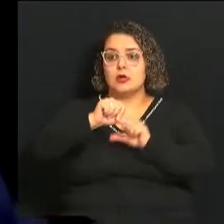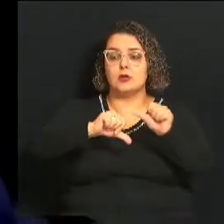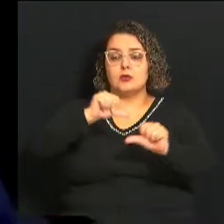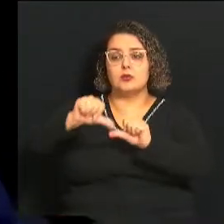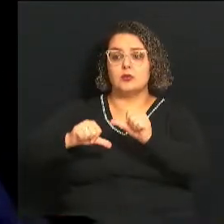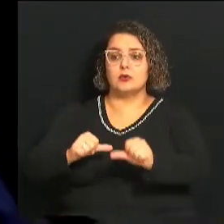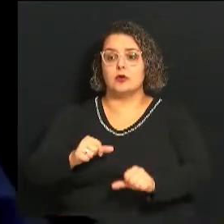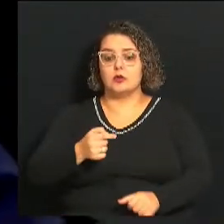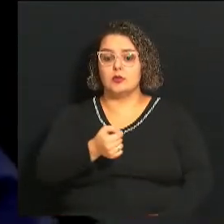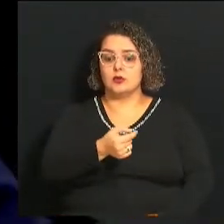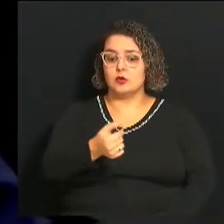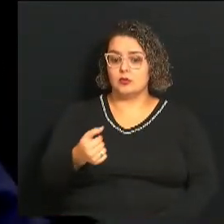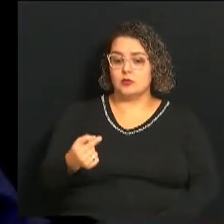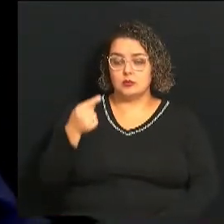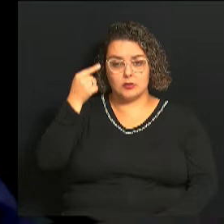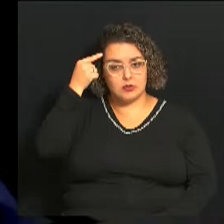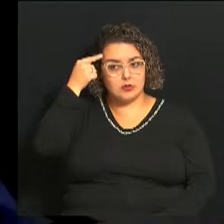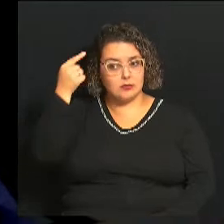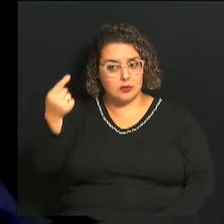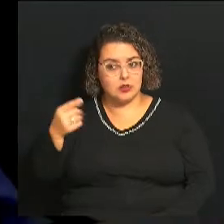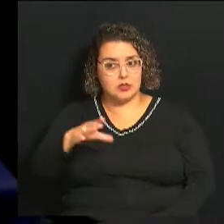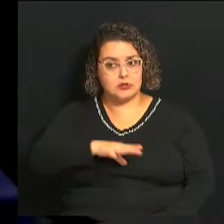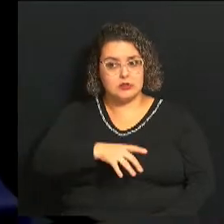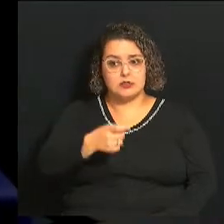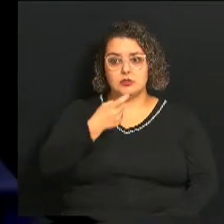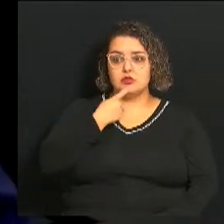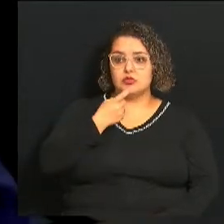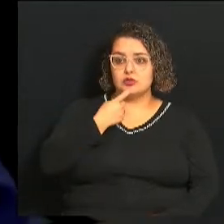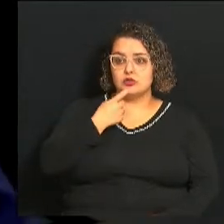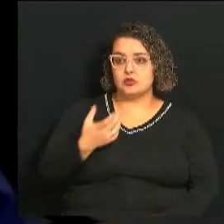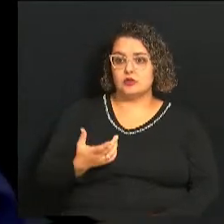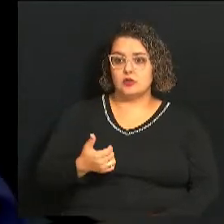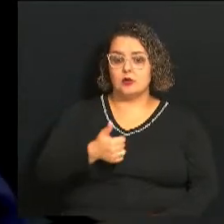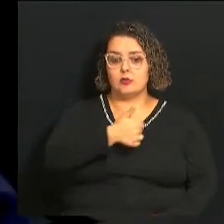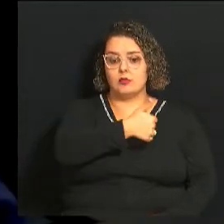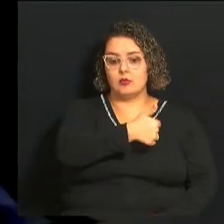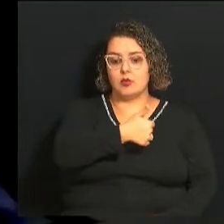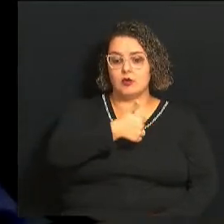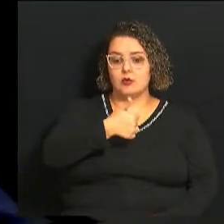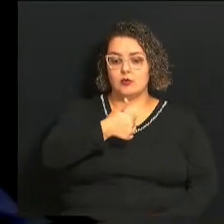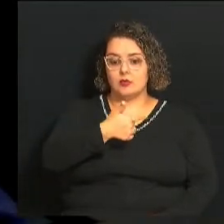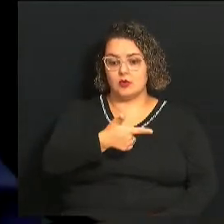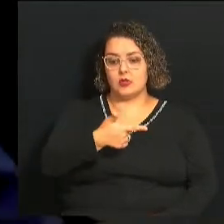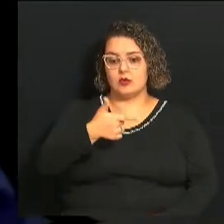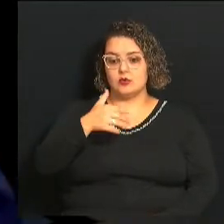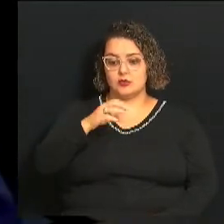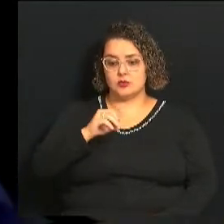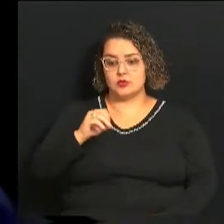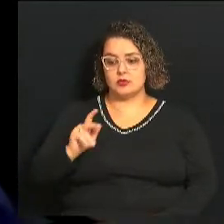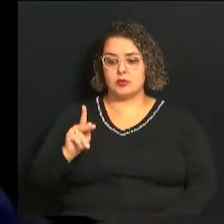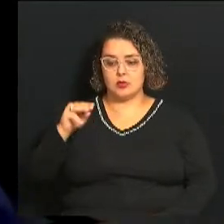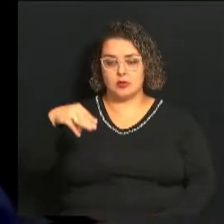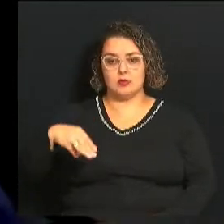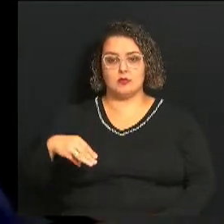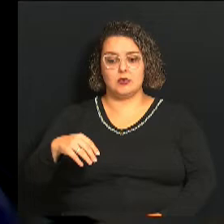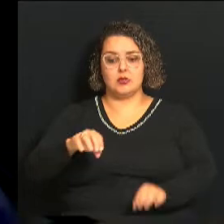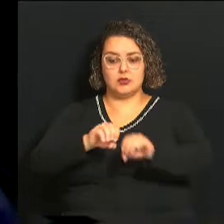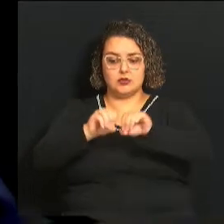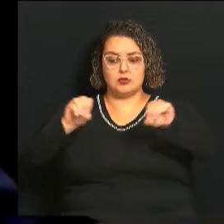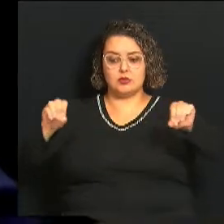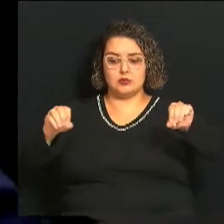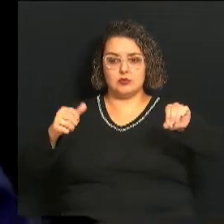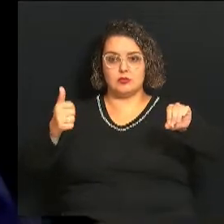para vocês terem uma ideia, a cidade de Campinas, 1.200 quilômetros de rede primária já são de rede Space